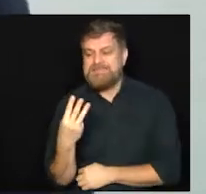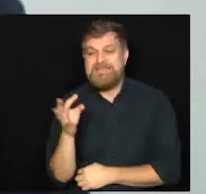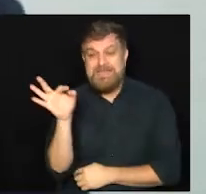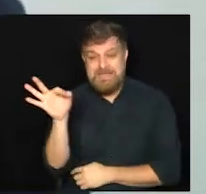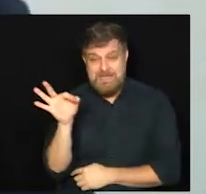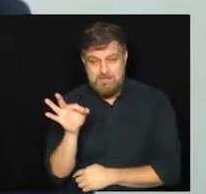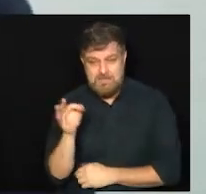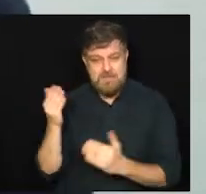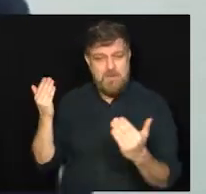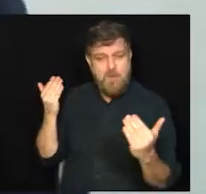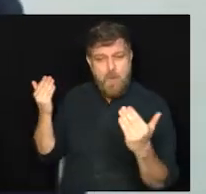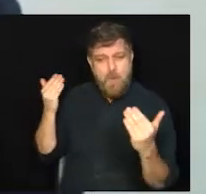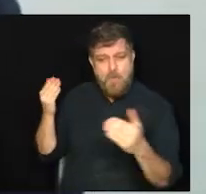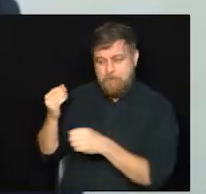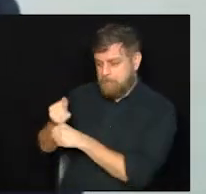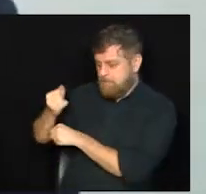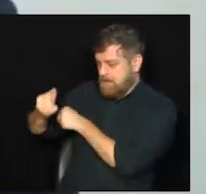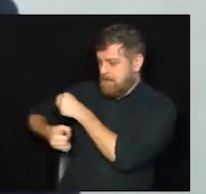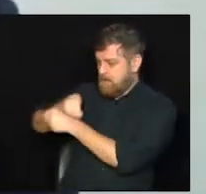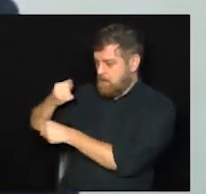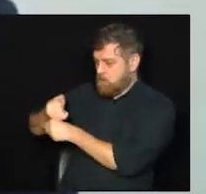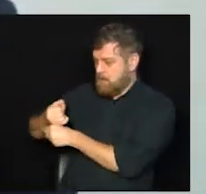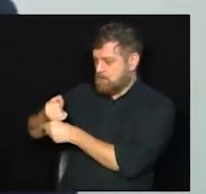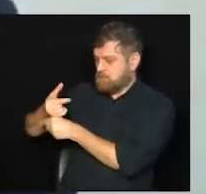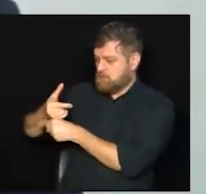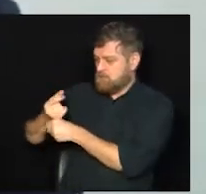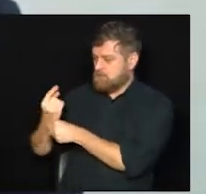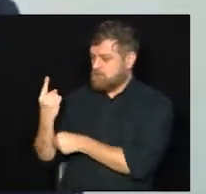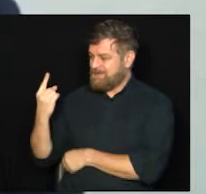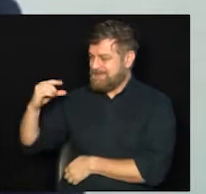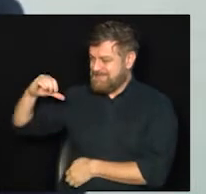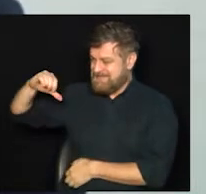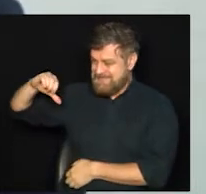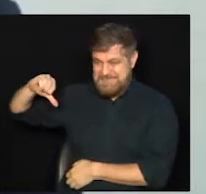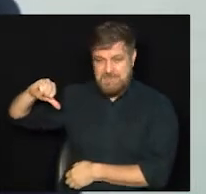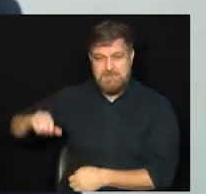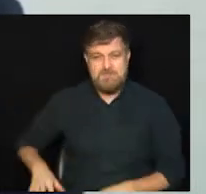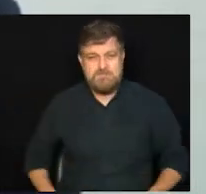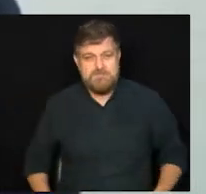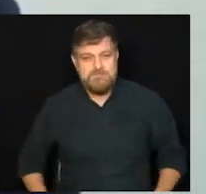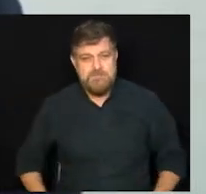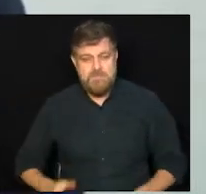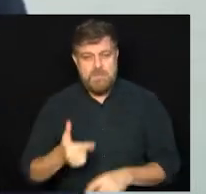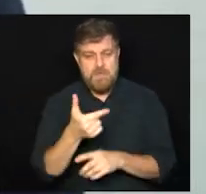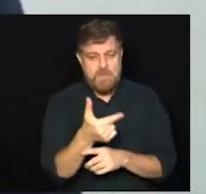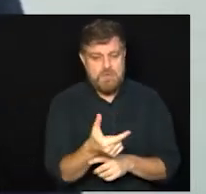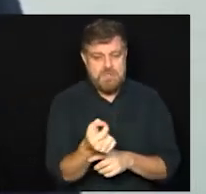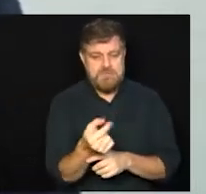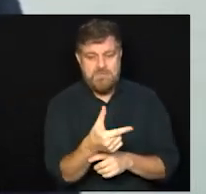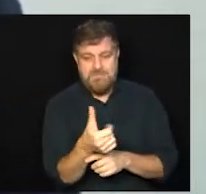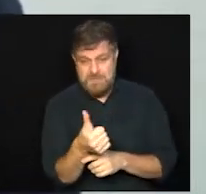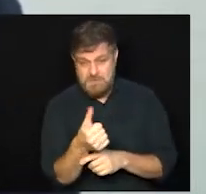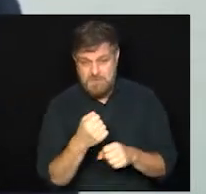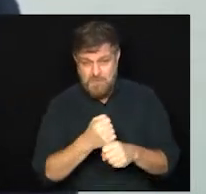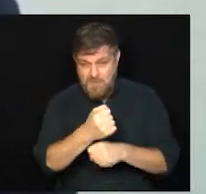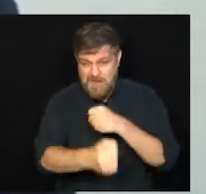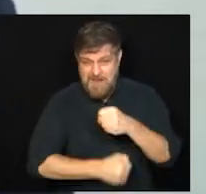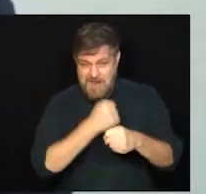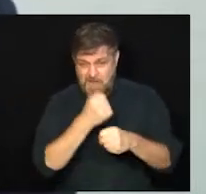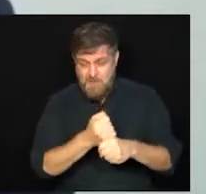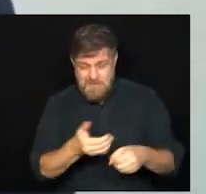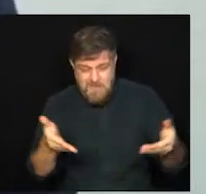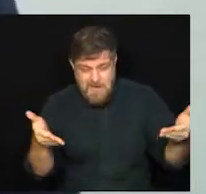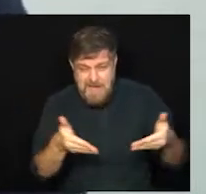2019. Isso 2020 comparado a 2019. E 2021 é um ano que está